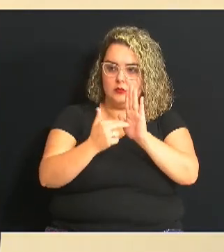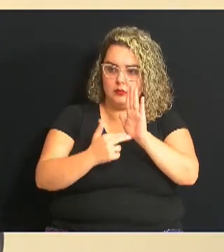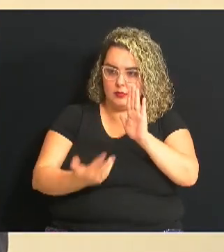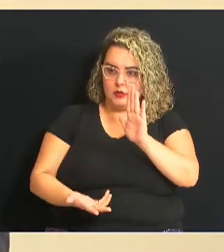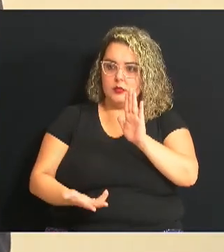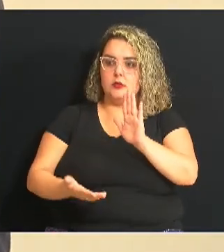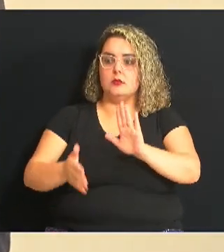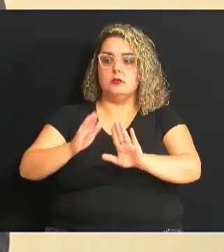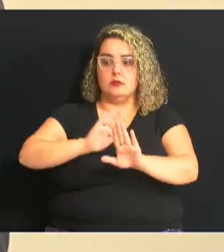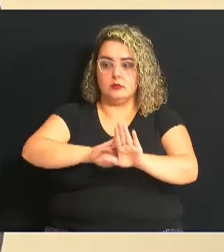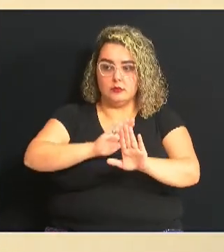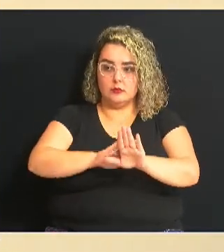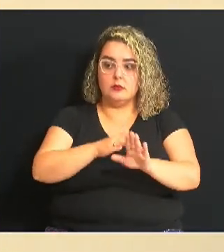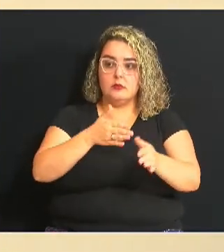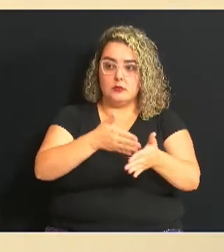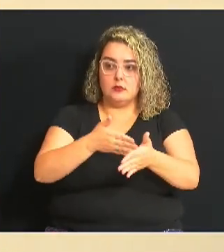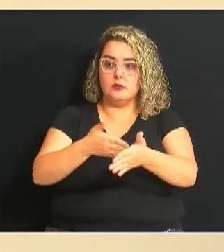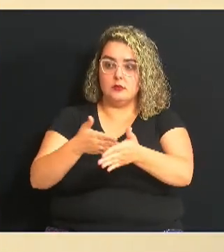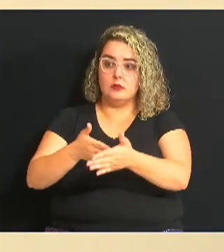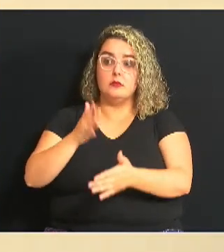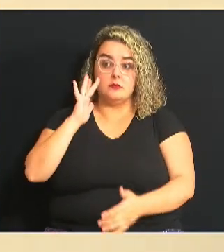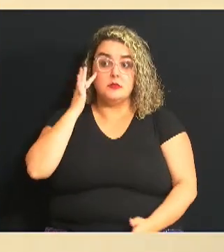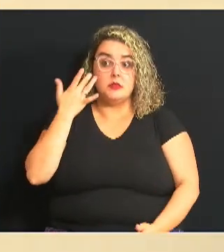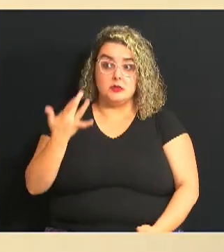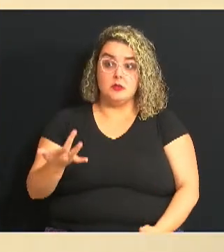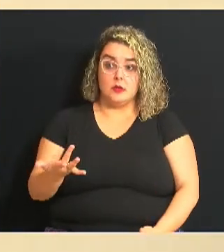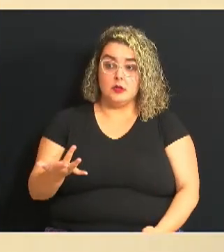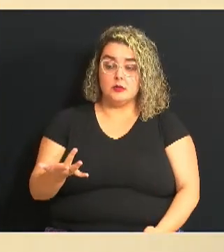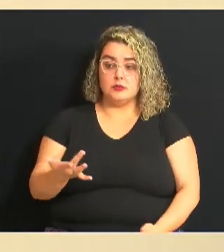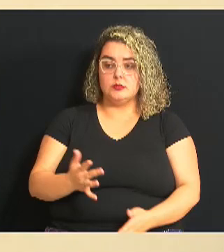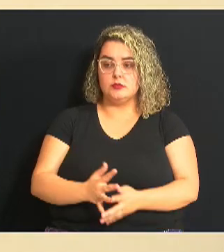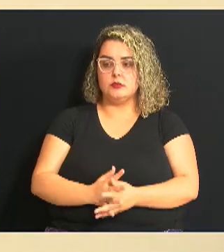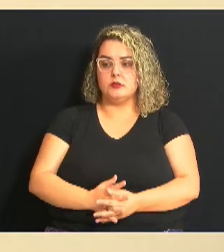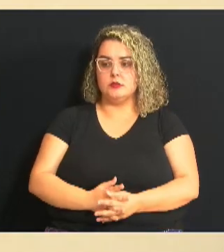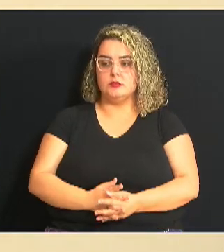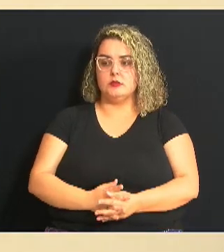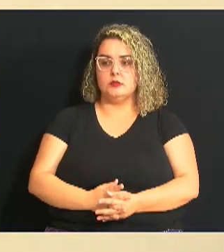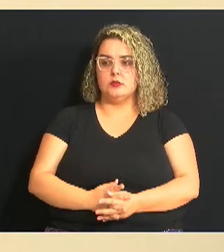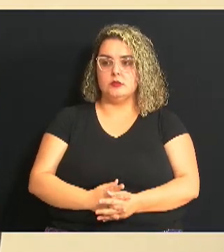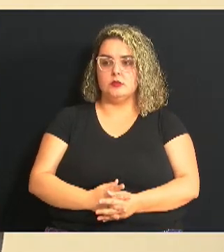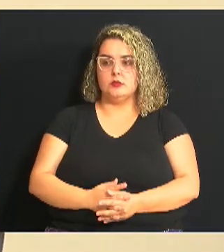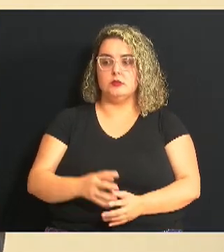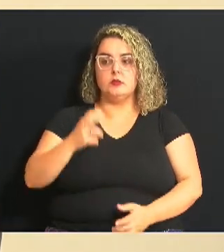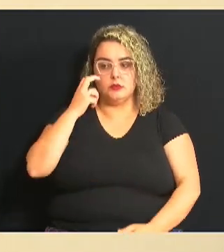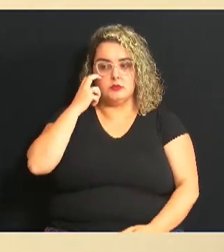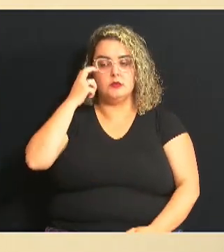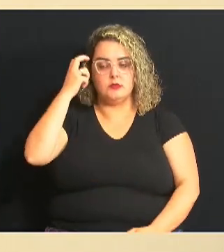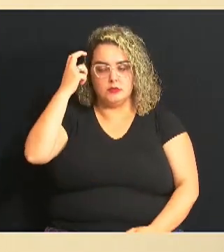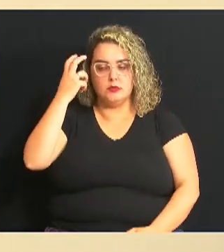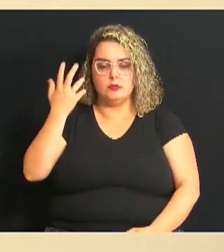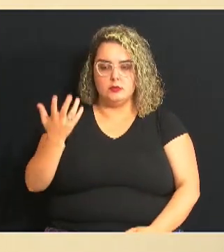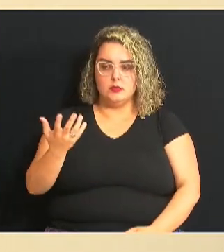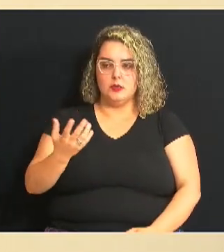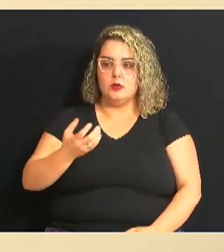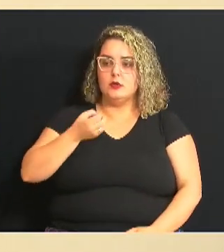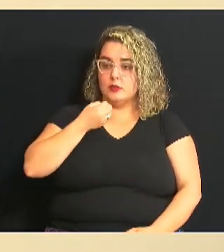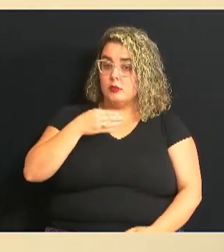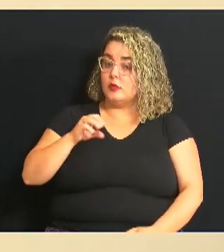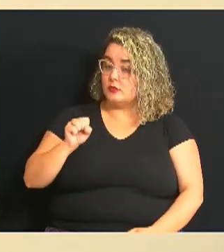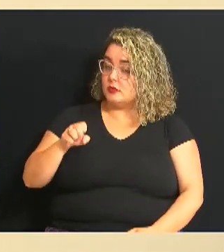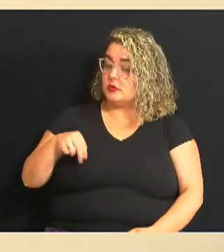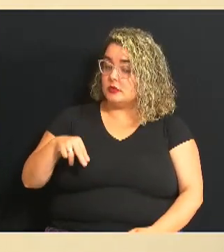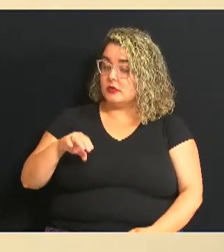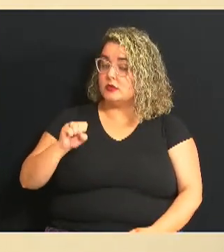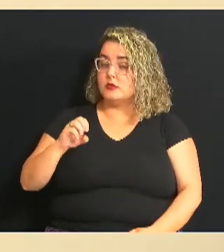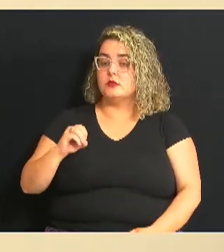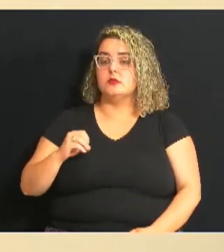atuação um pouco limitada, mas eu acho que com sabedoria, bom senso, a gente consegue superar